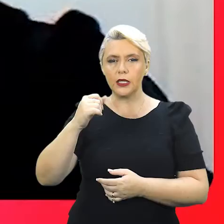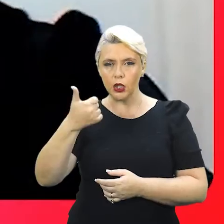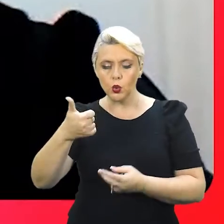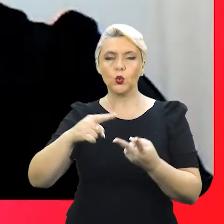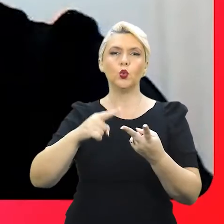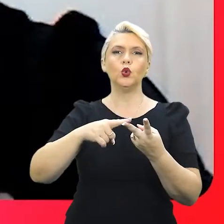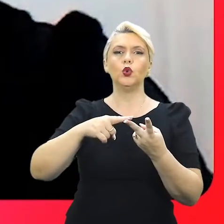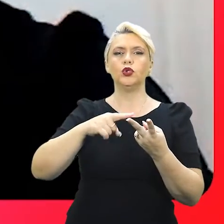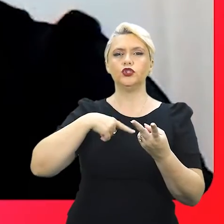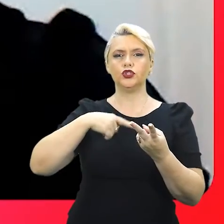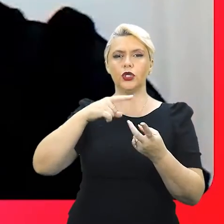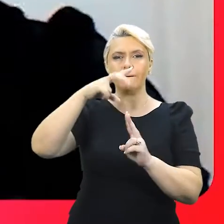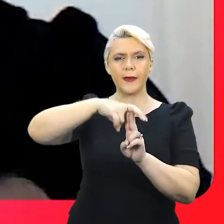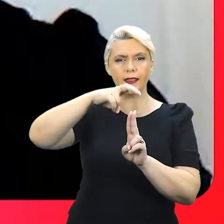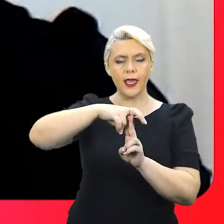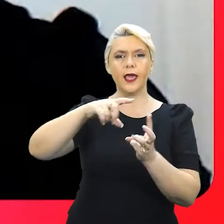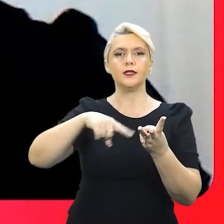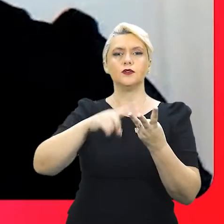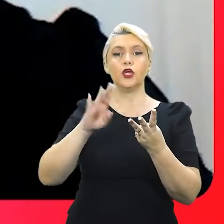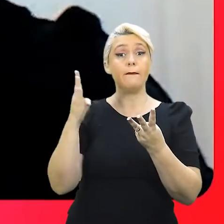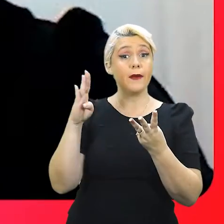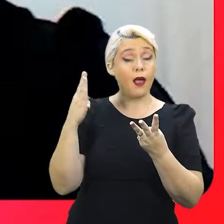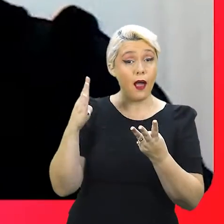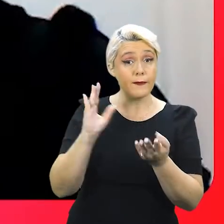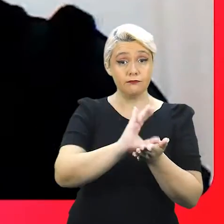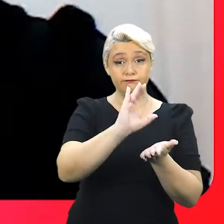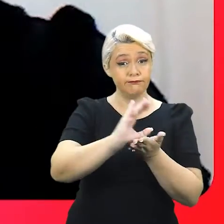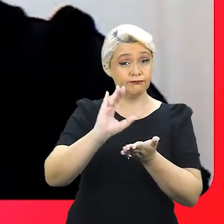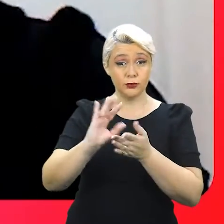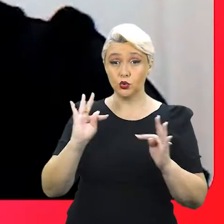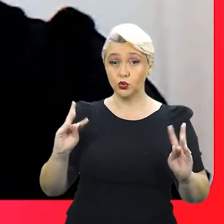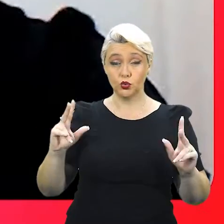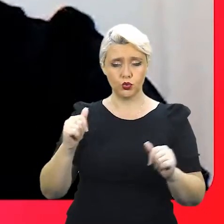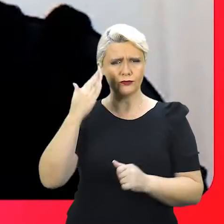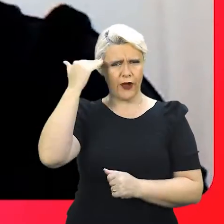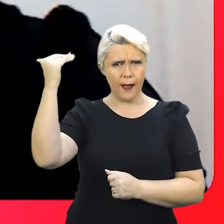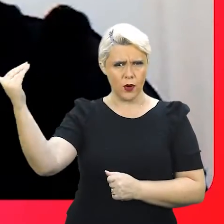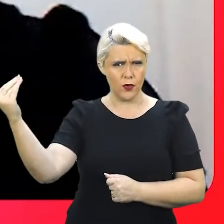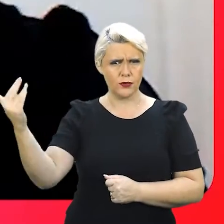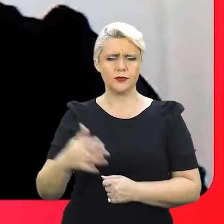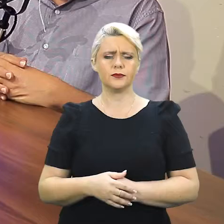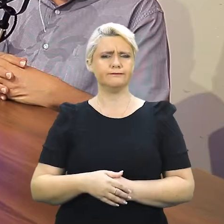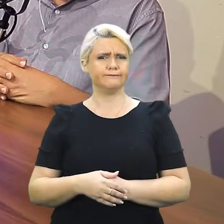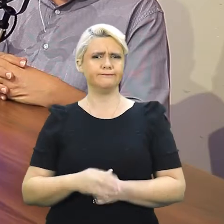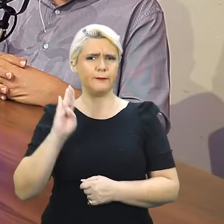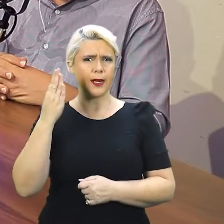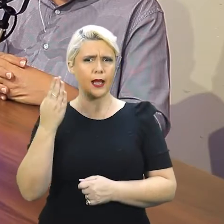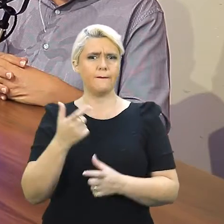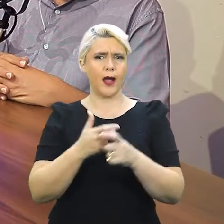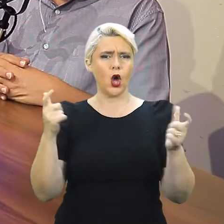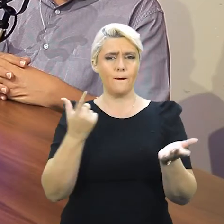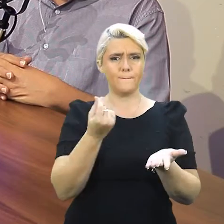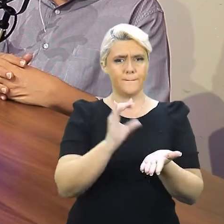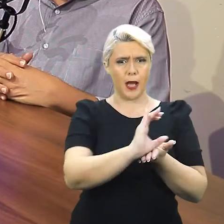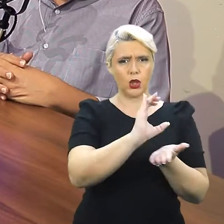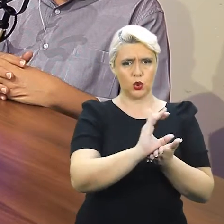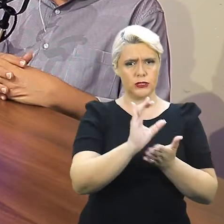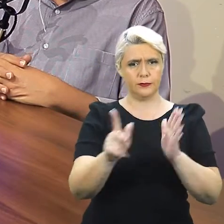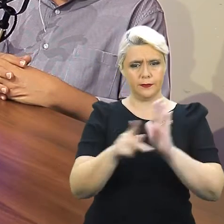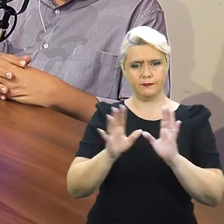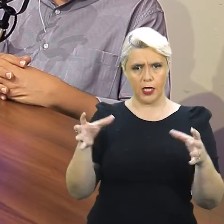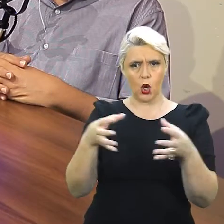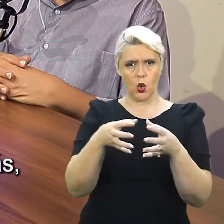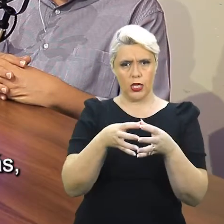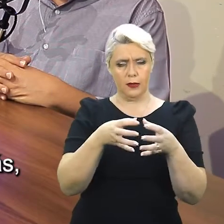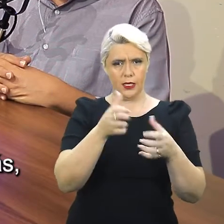João da Barra, Bradesco, a Brahma Chopp, era a maior patrocinadora da minha equipe